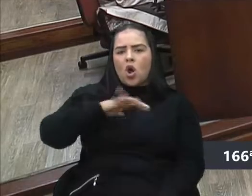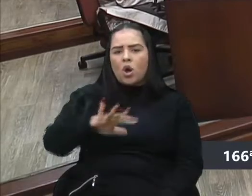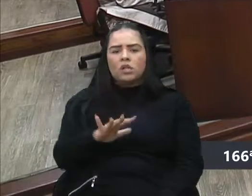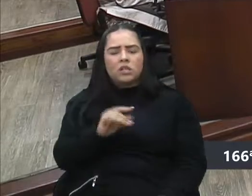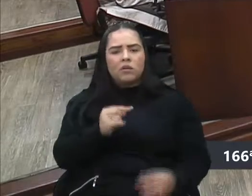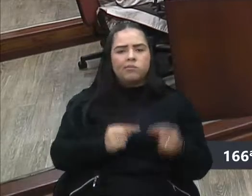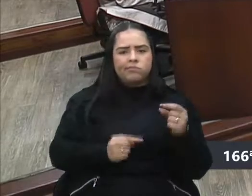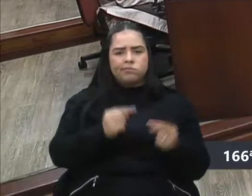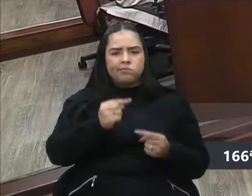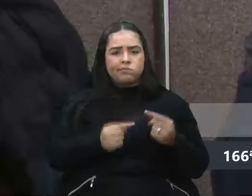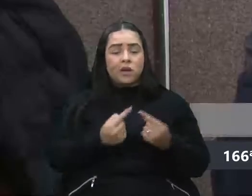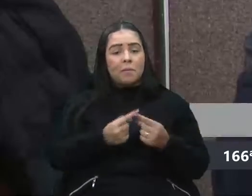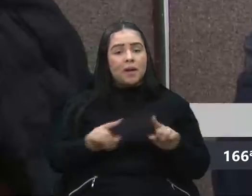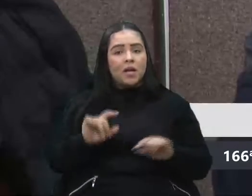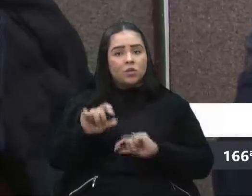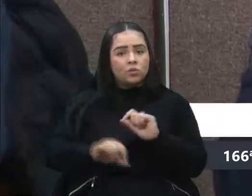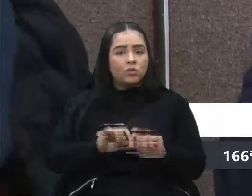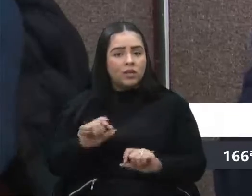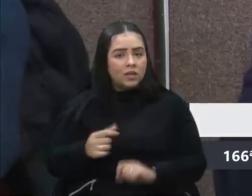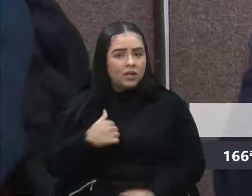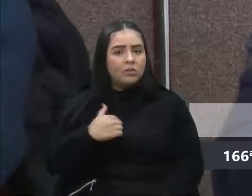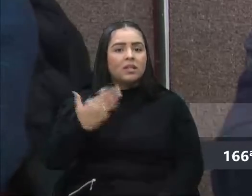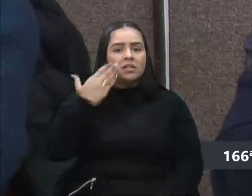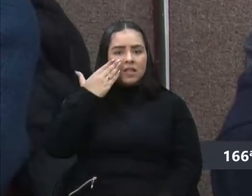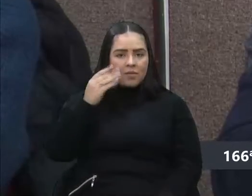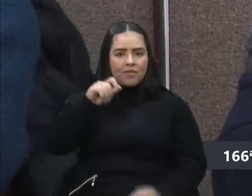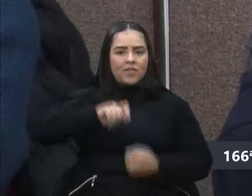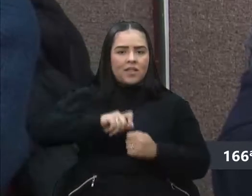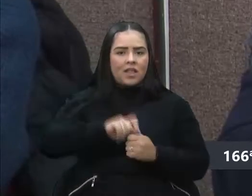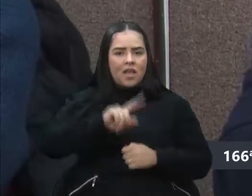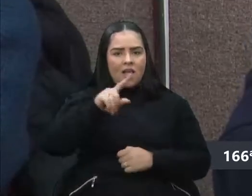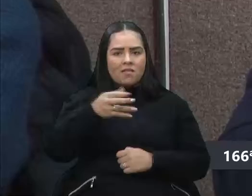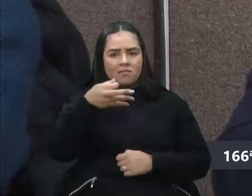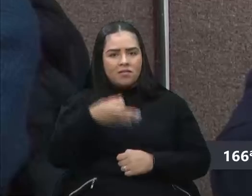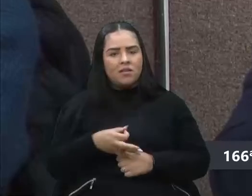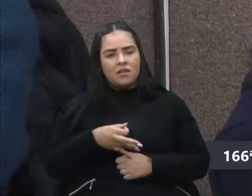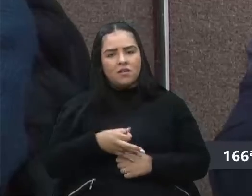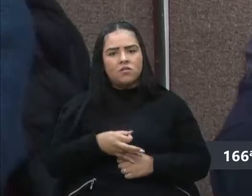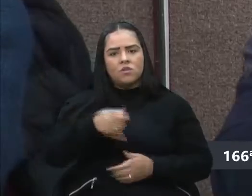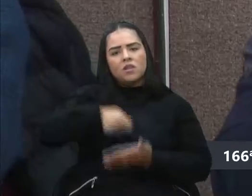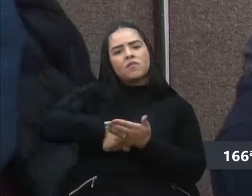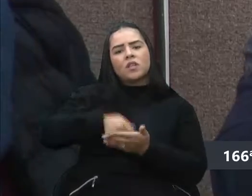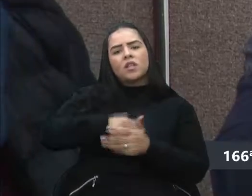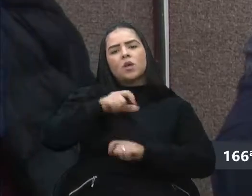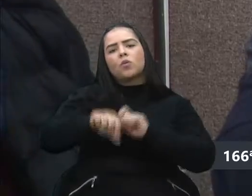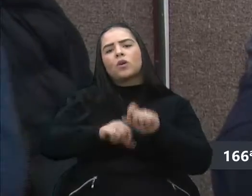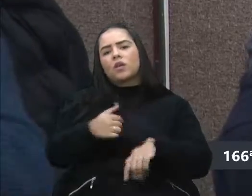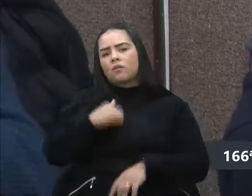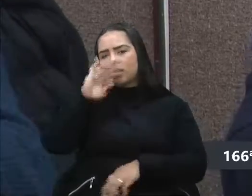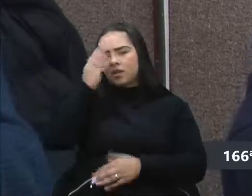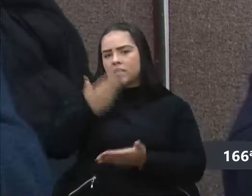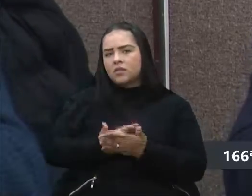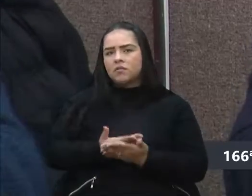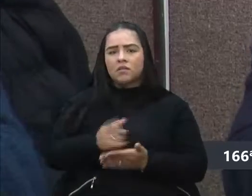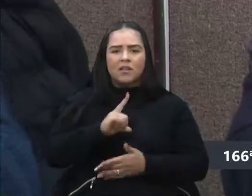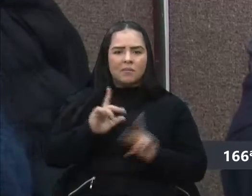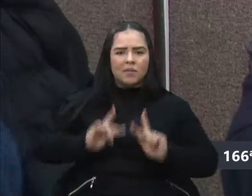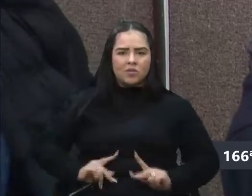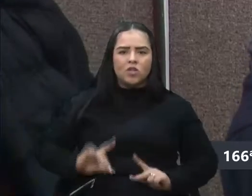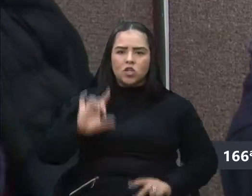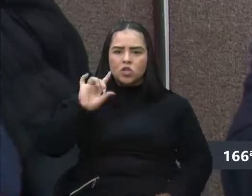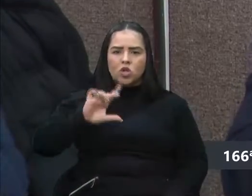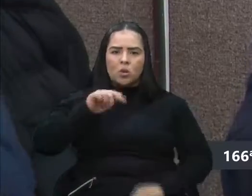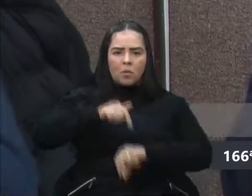embate, mas uma coisa que eu sei fazer é ser coerente e defender o que eu acredito. Tem gente que defende só nas